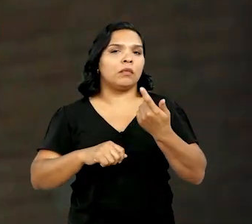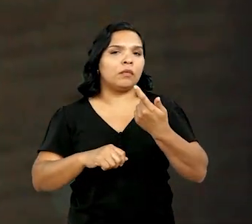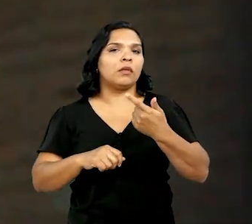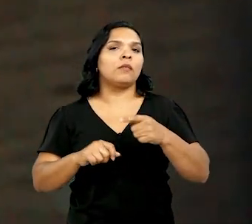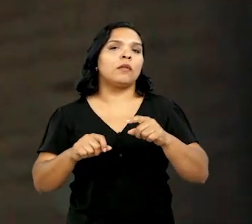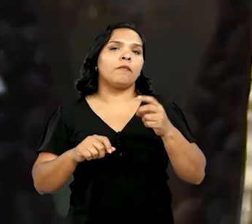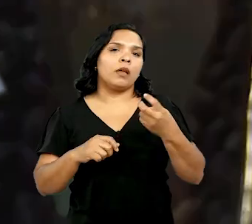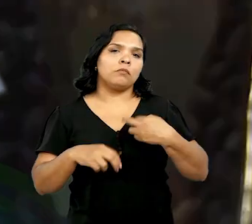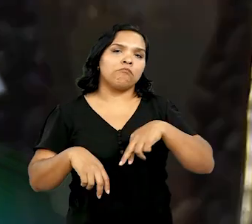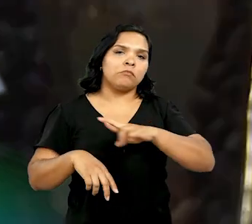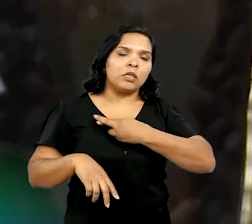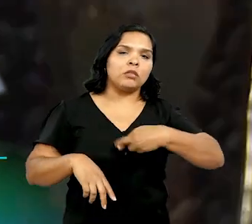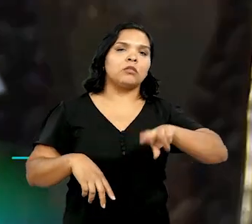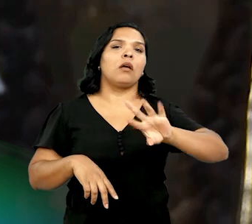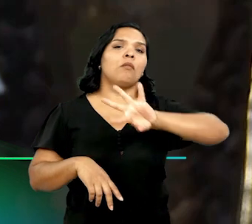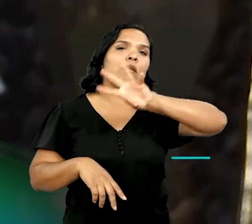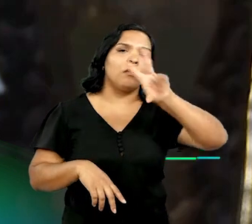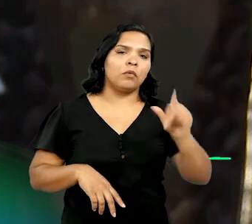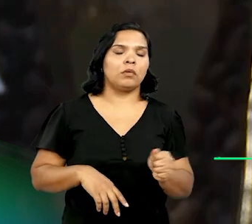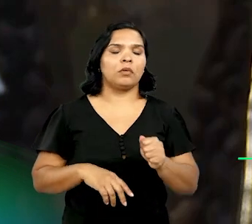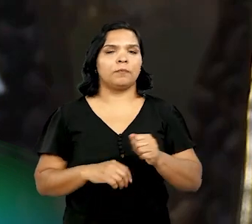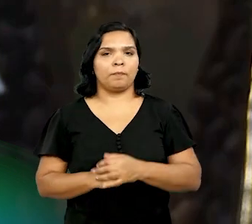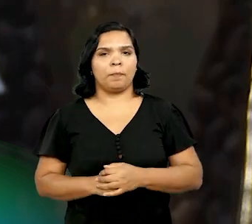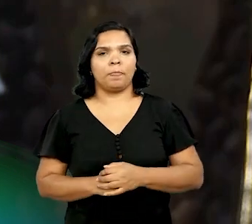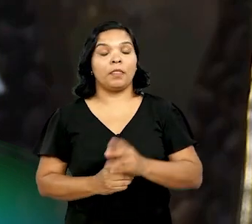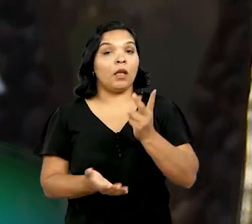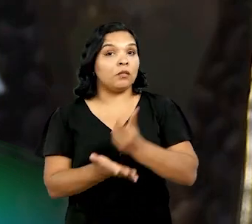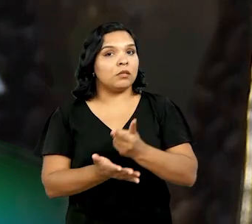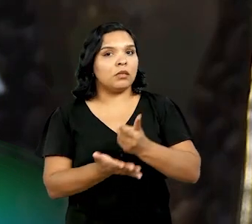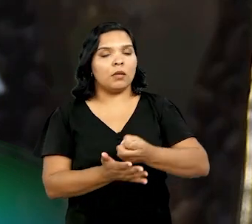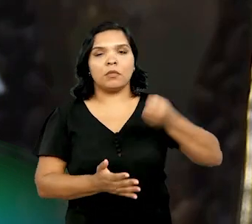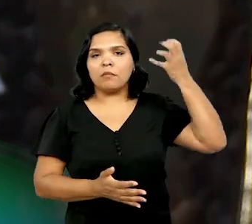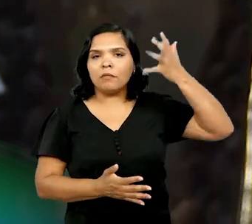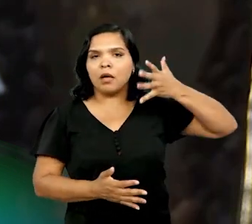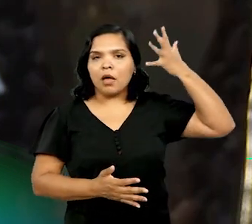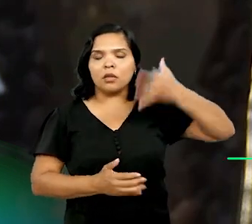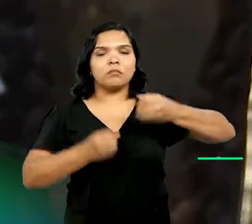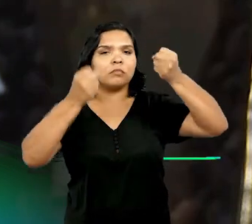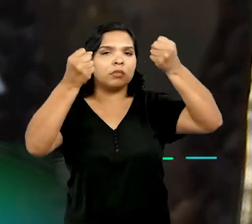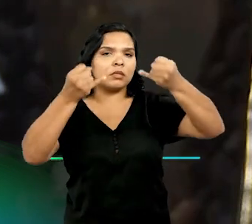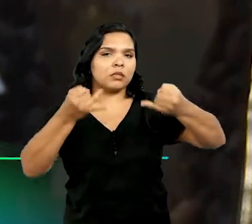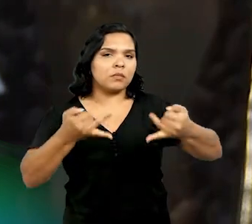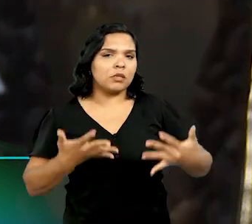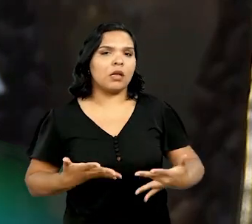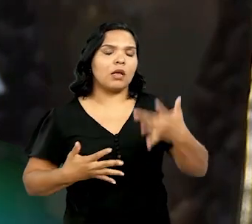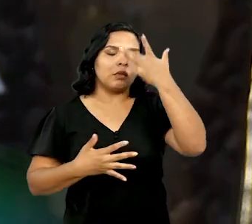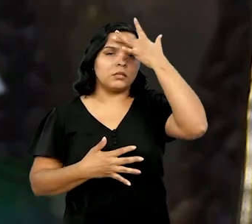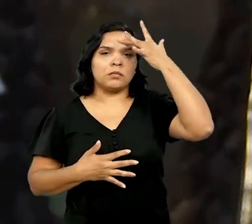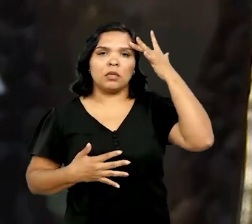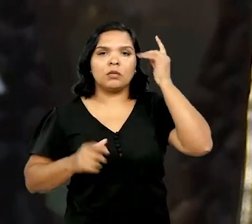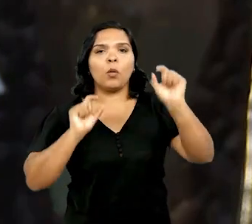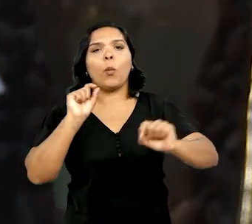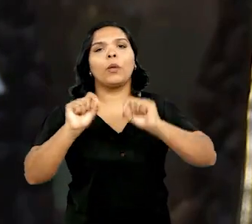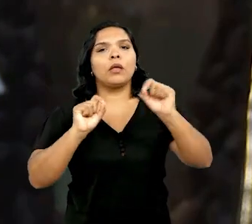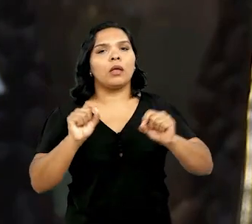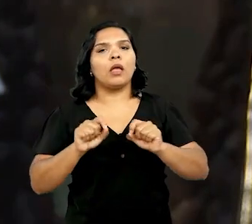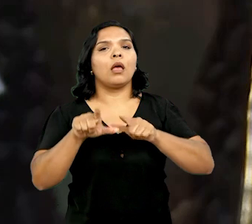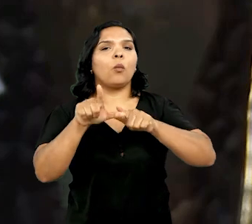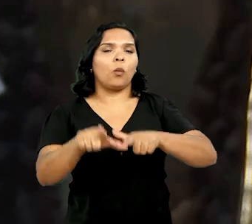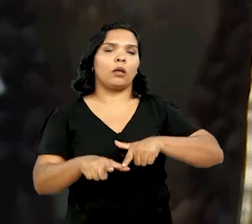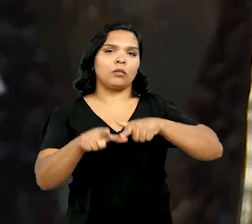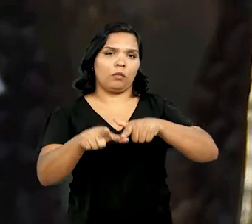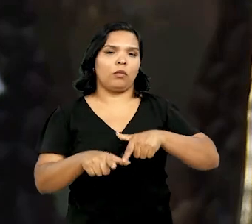matriz africana. Eu sempre dava palestra para explicar às pessoas, né, o que é